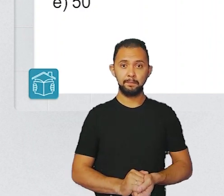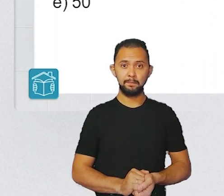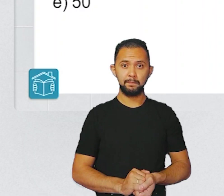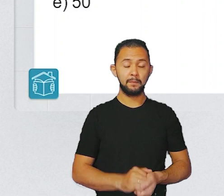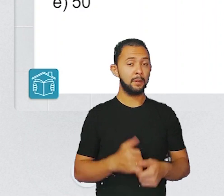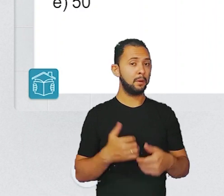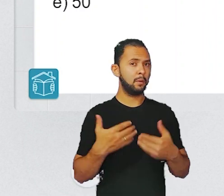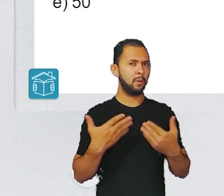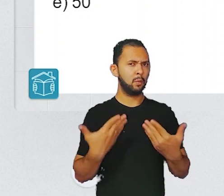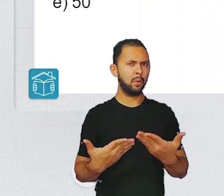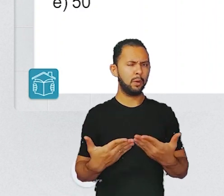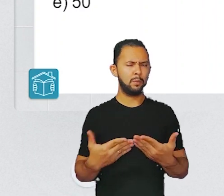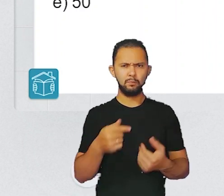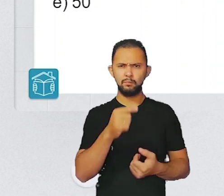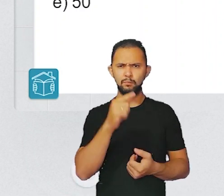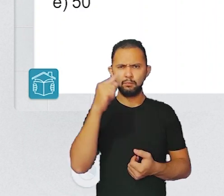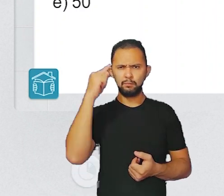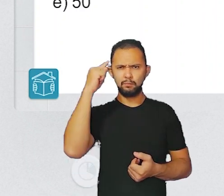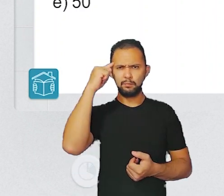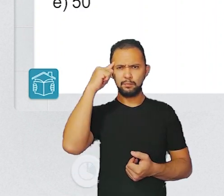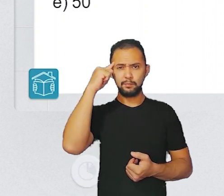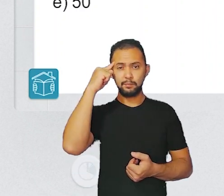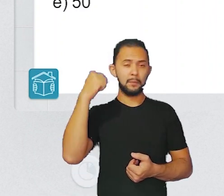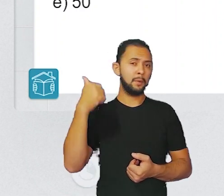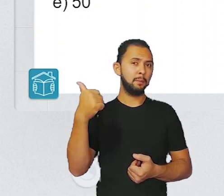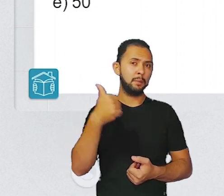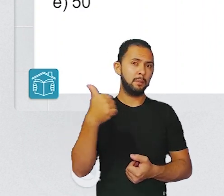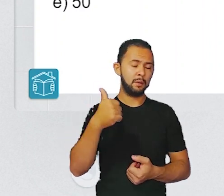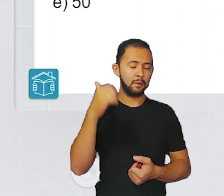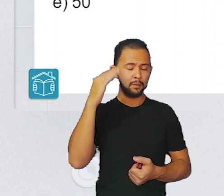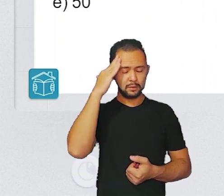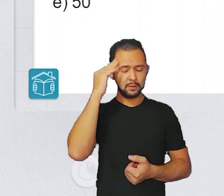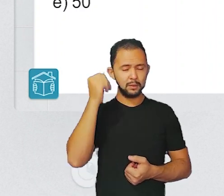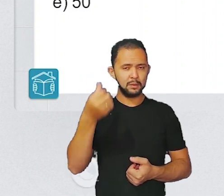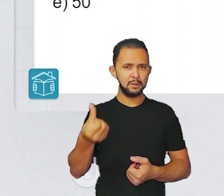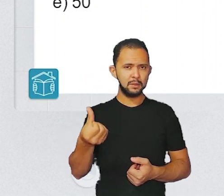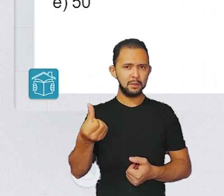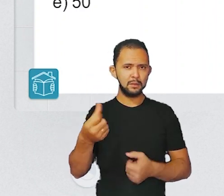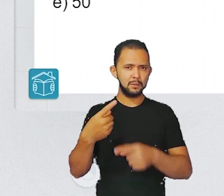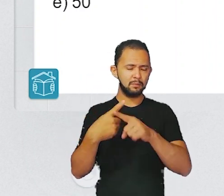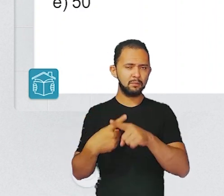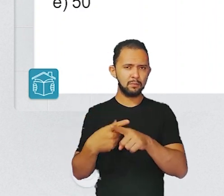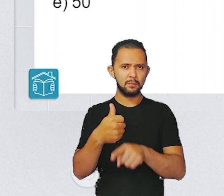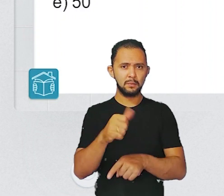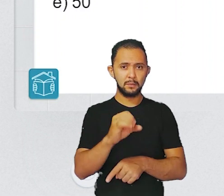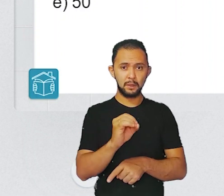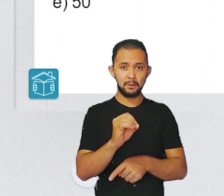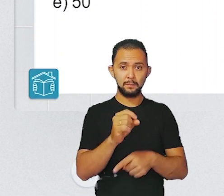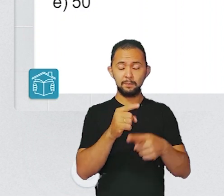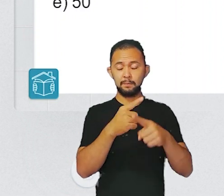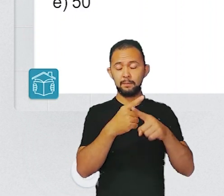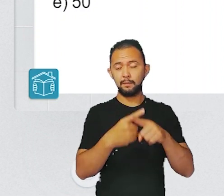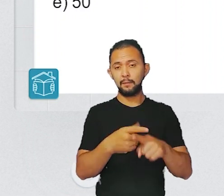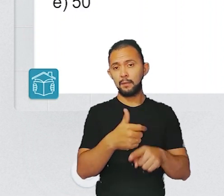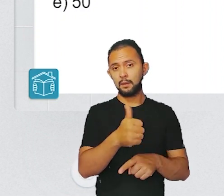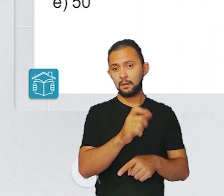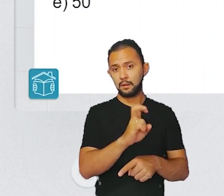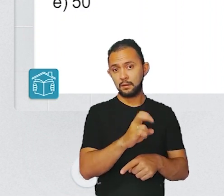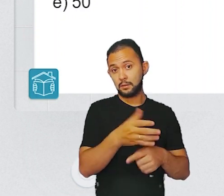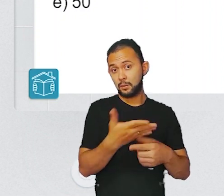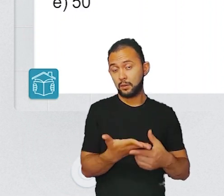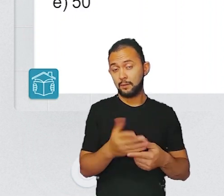Agora, qual é o primeiro número que é múltiplo de 10, de 6, de 10 e de 15? Para descobrir, nós vamos